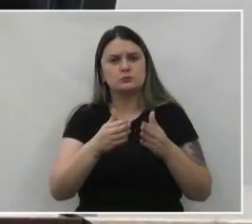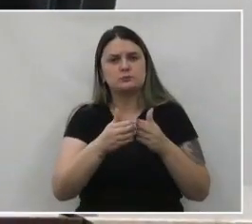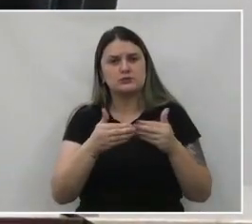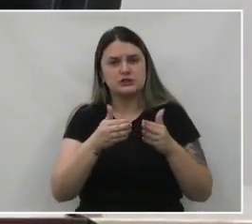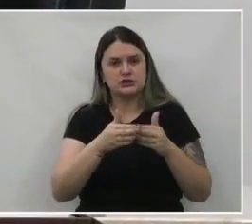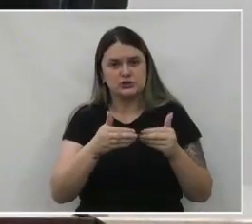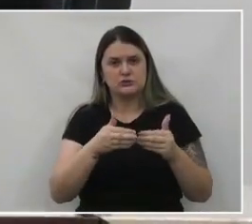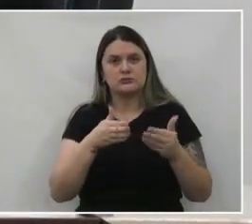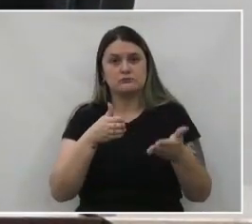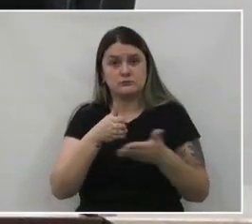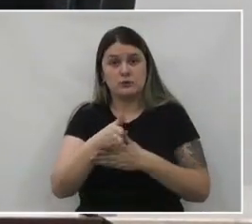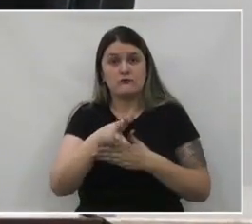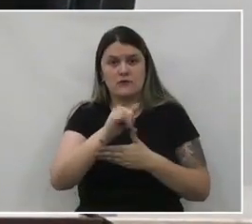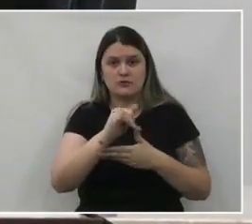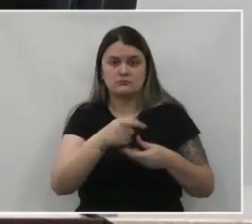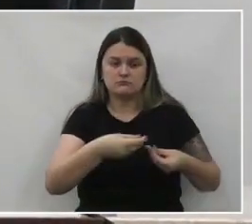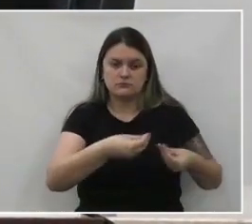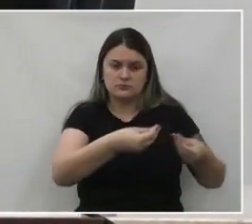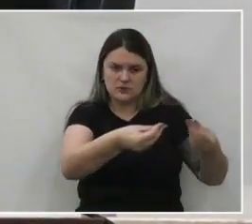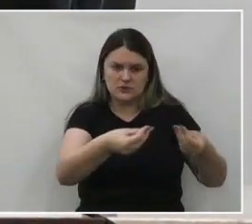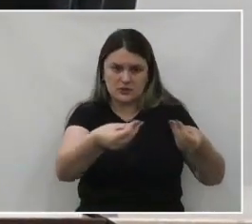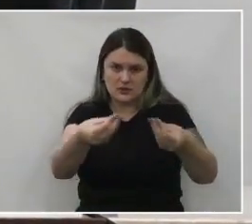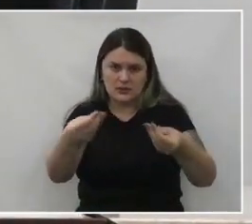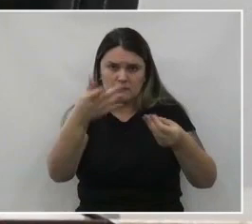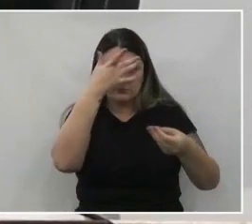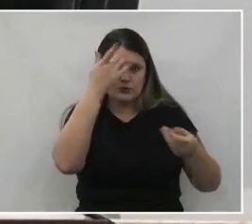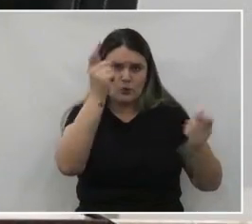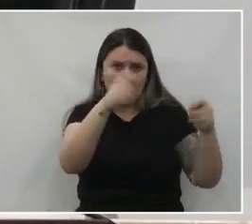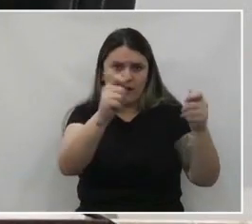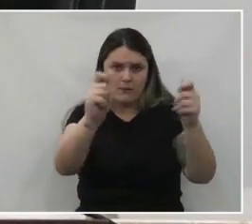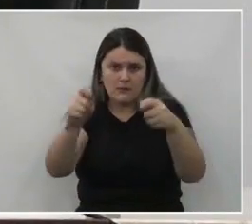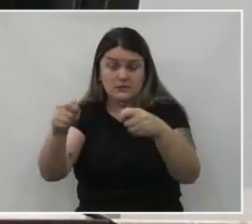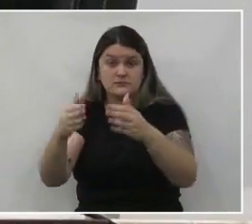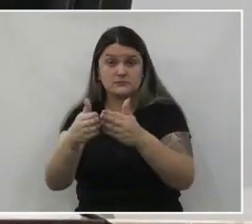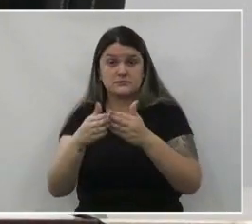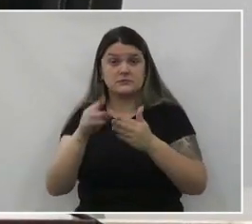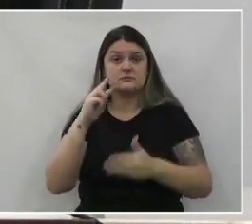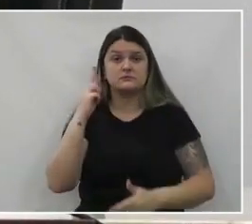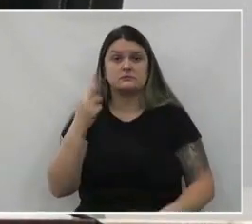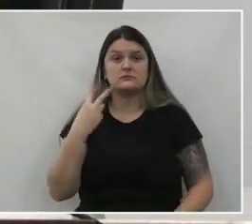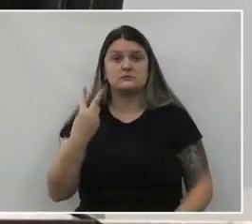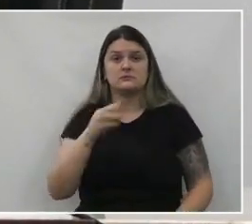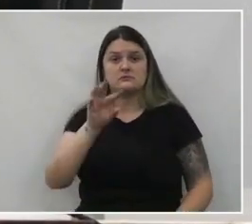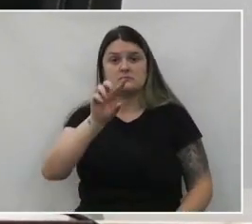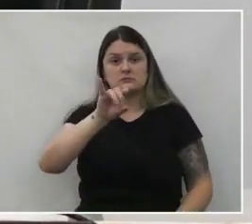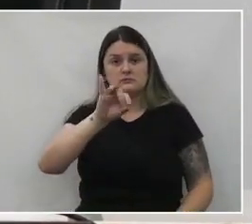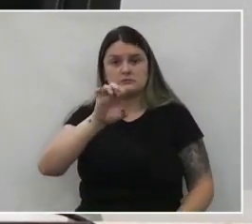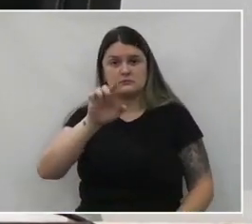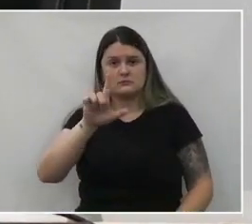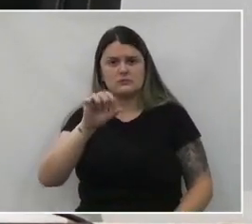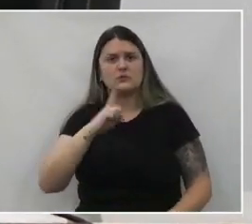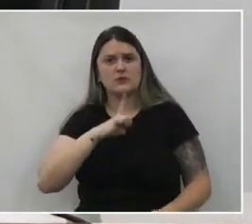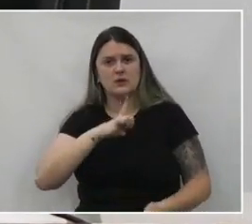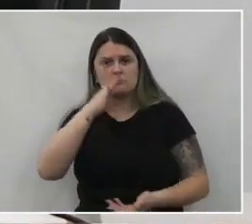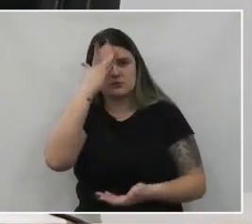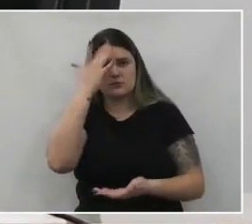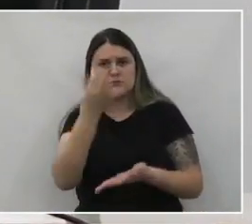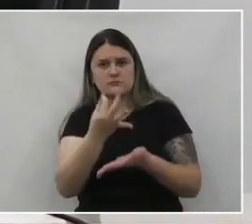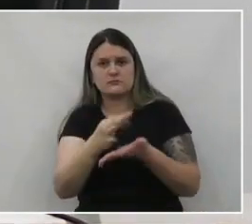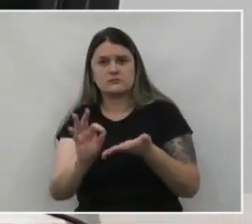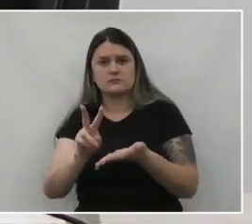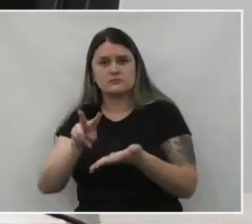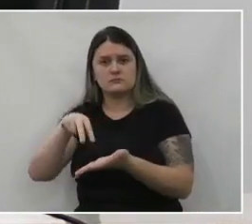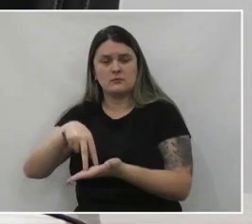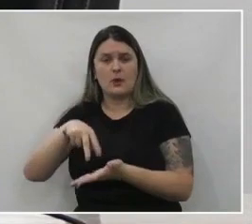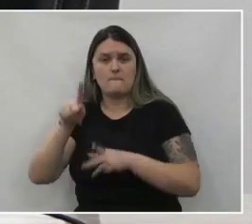serão enviadas aos setores competentes. Solicito ao vereador Diego para que informe se alguém inscrito para a tribuna popular